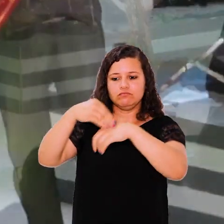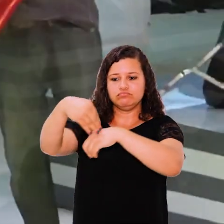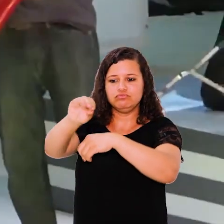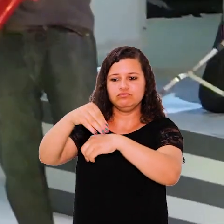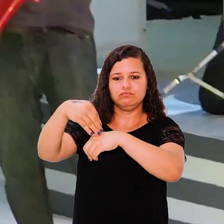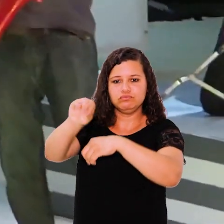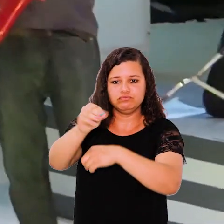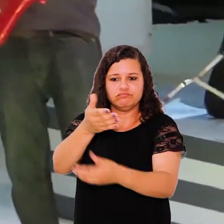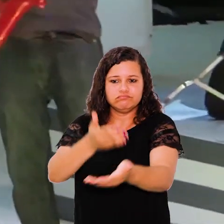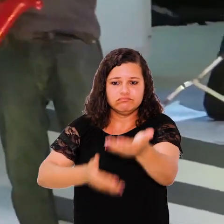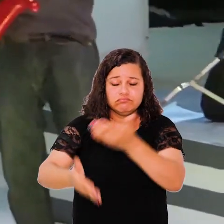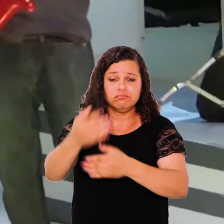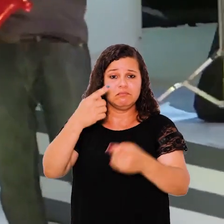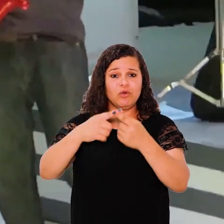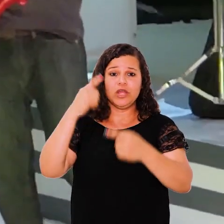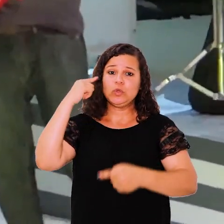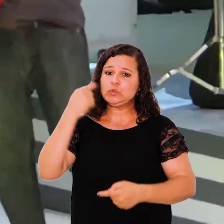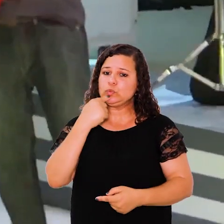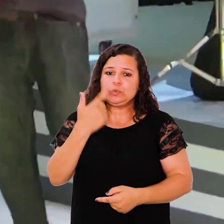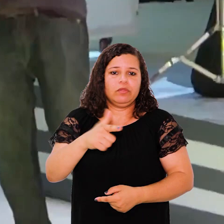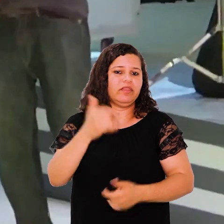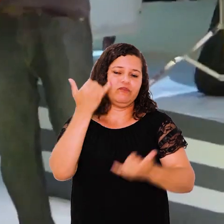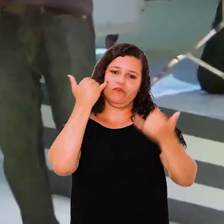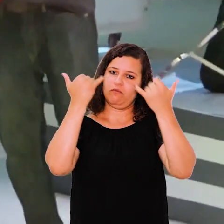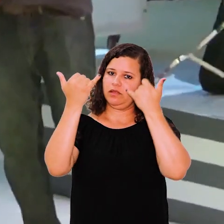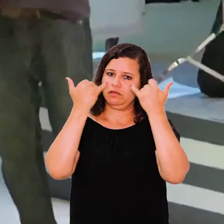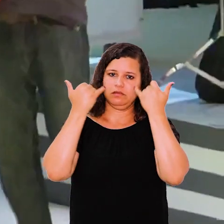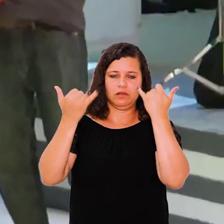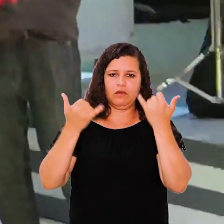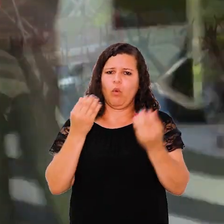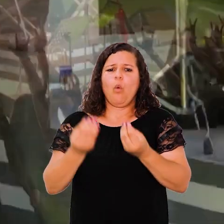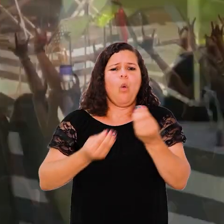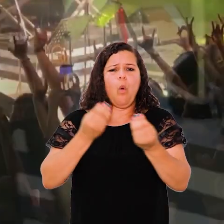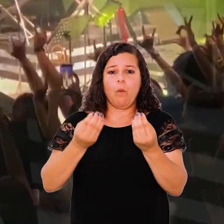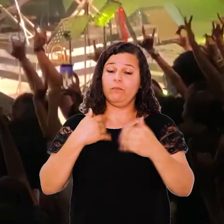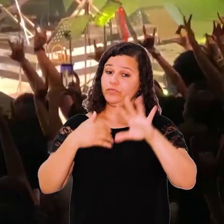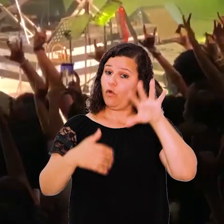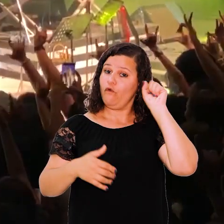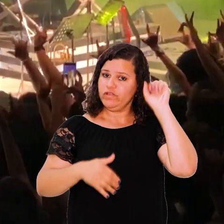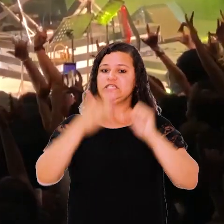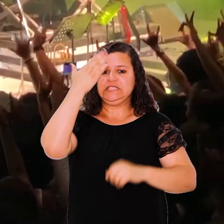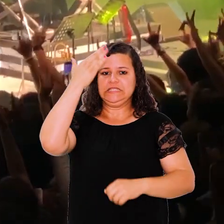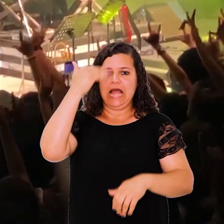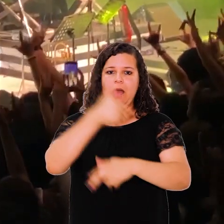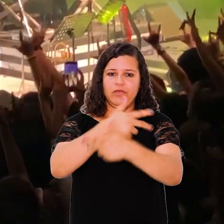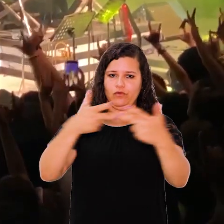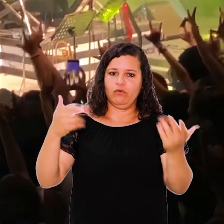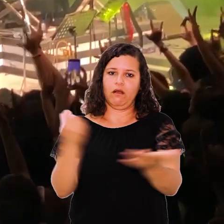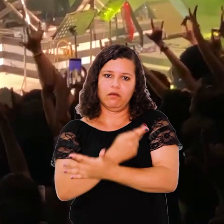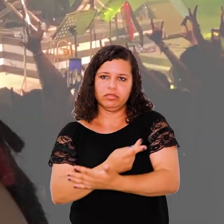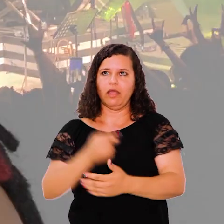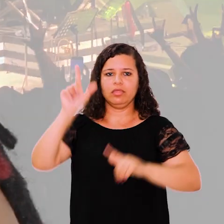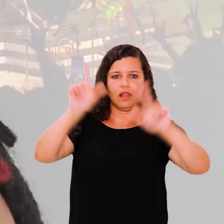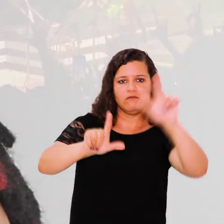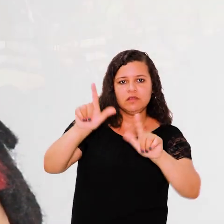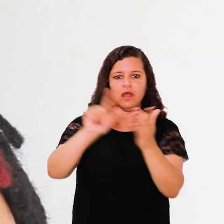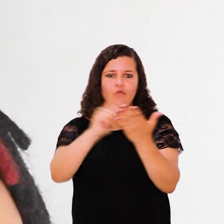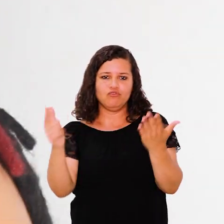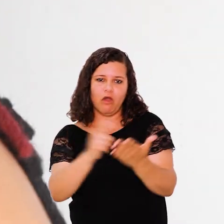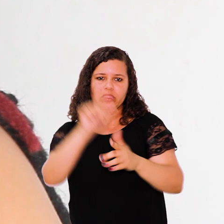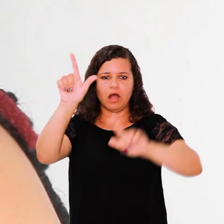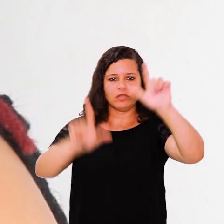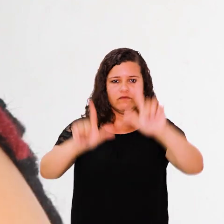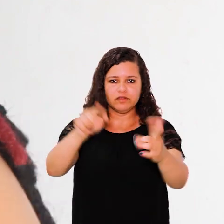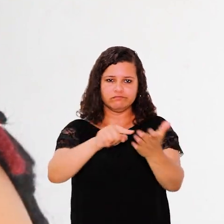informação, porque os surdos não têm muita informação. Como é que o ouvinte sabe das coisas que acontecem? Televisão,